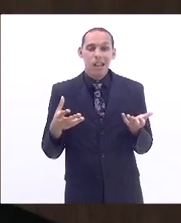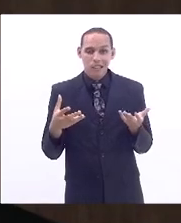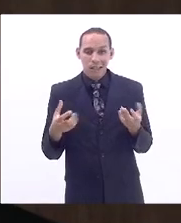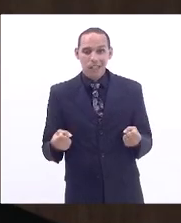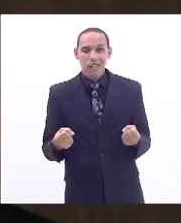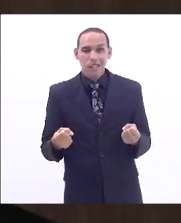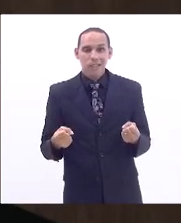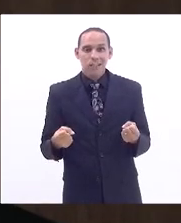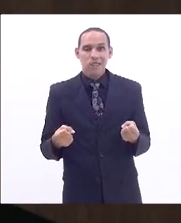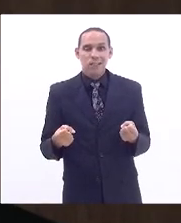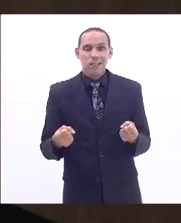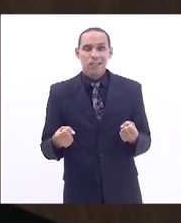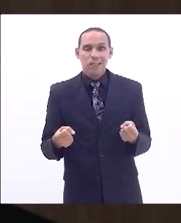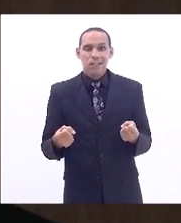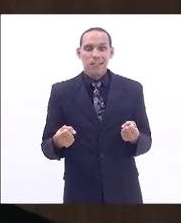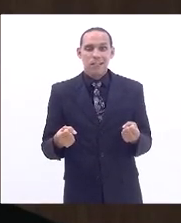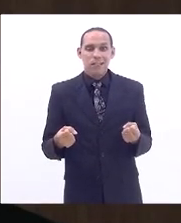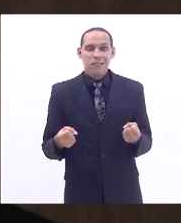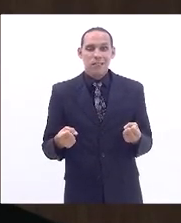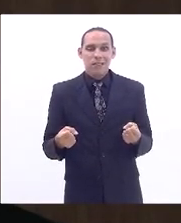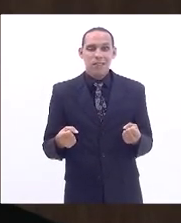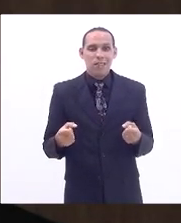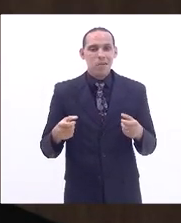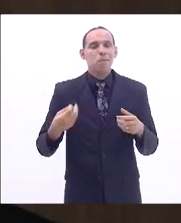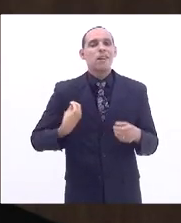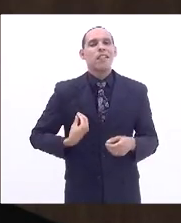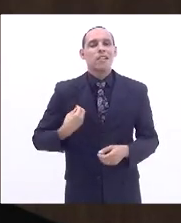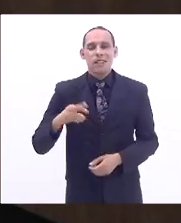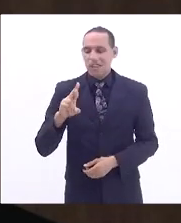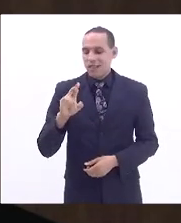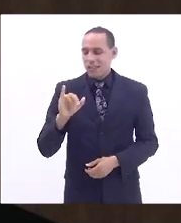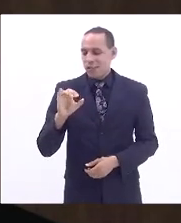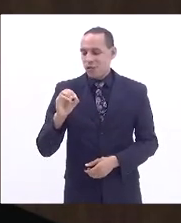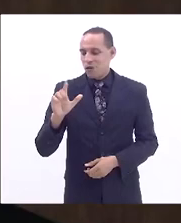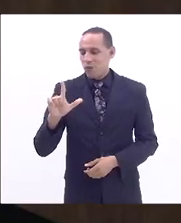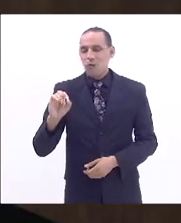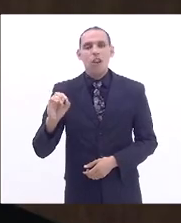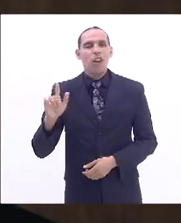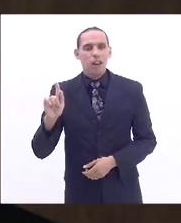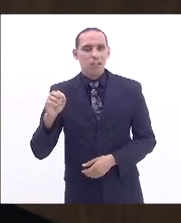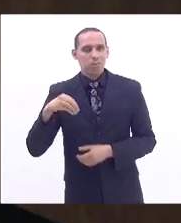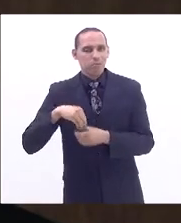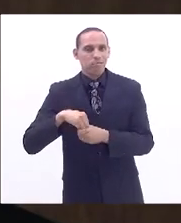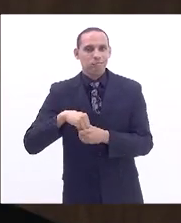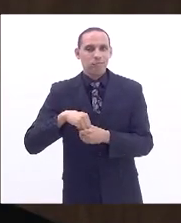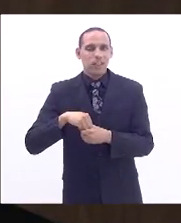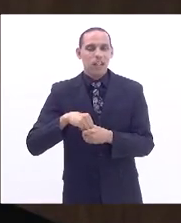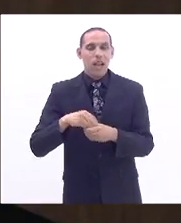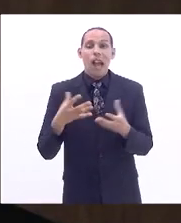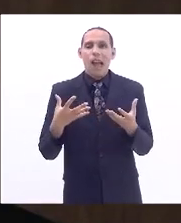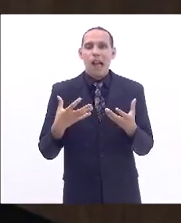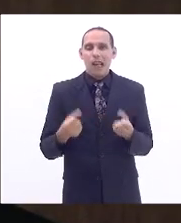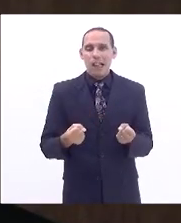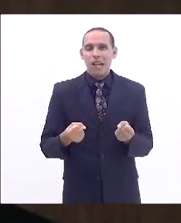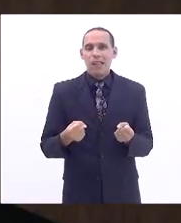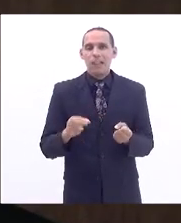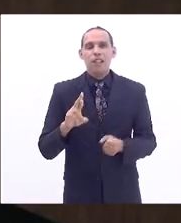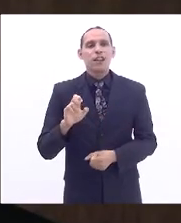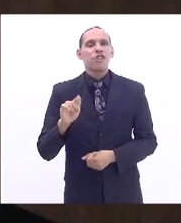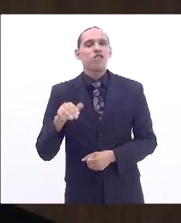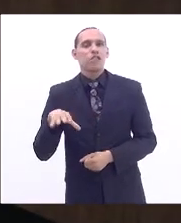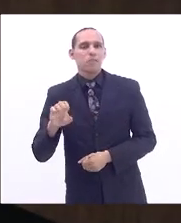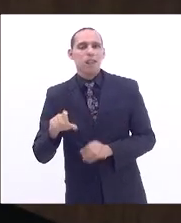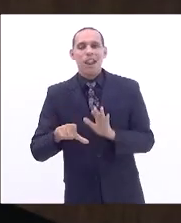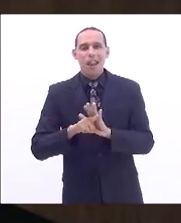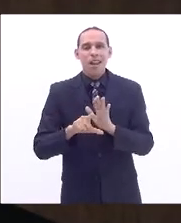aderir que tá lá no Rio log ele vai aderir ao regime da lei dos Atacadistas